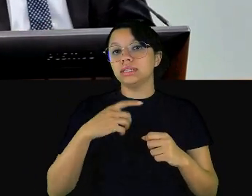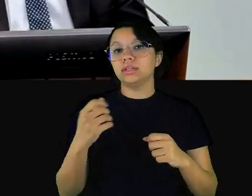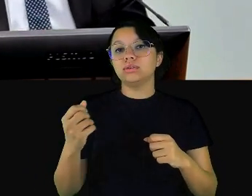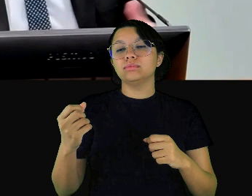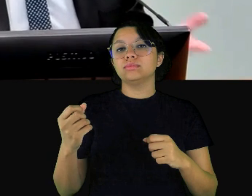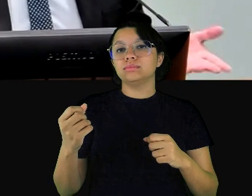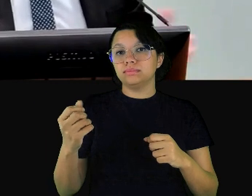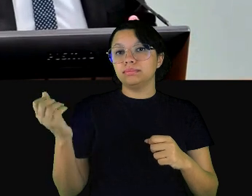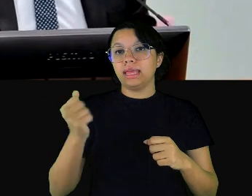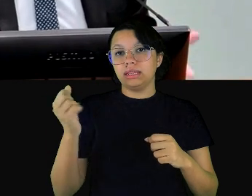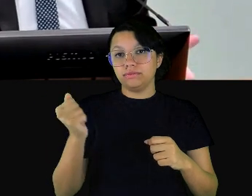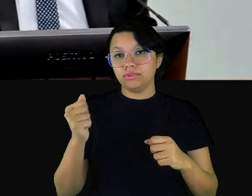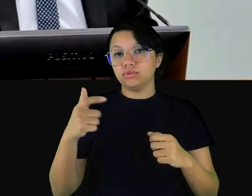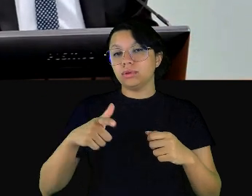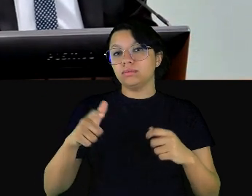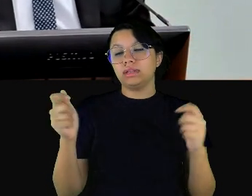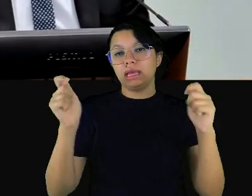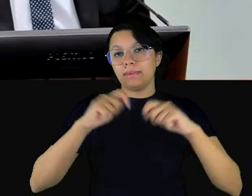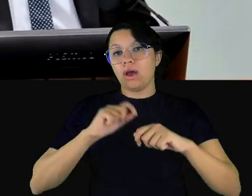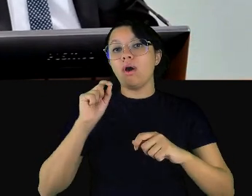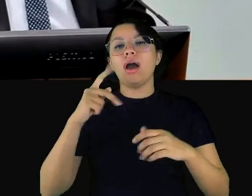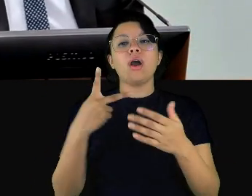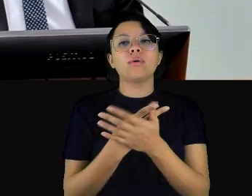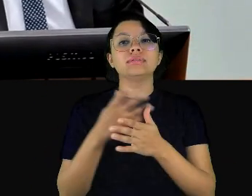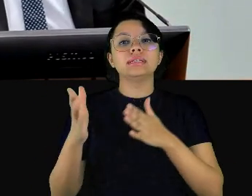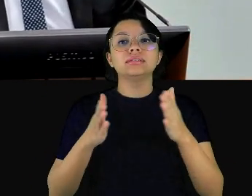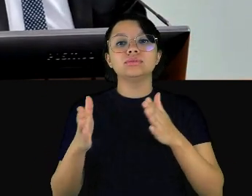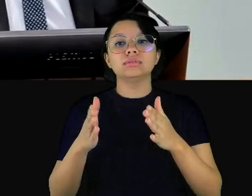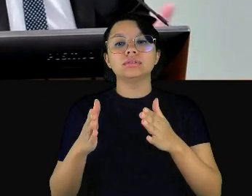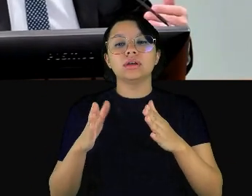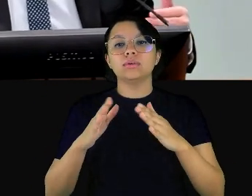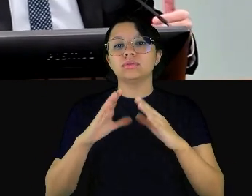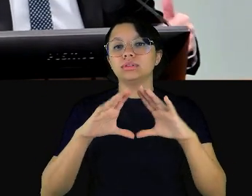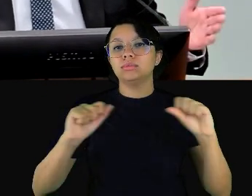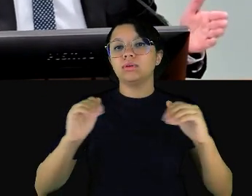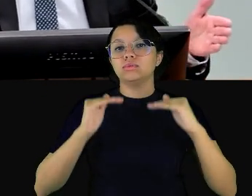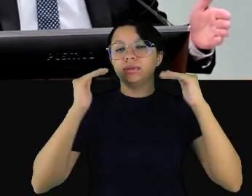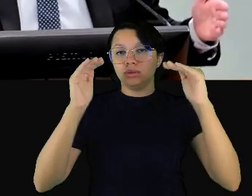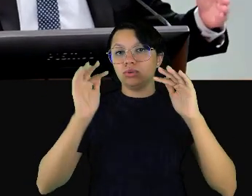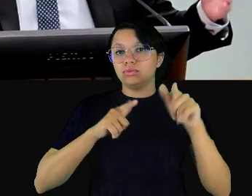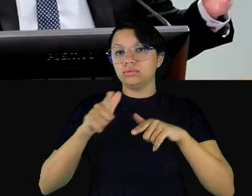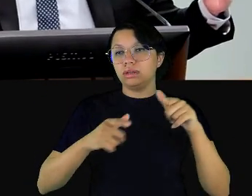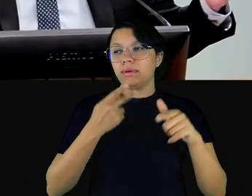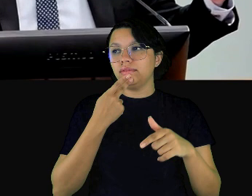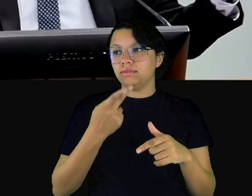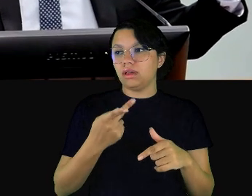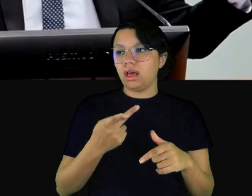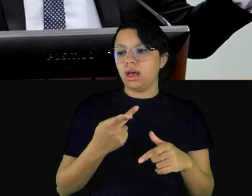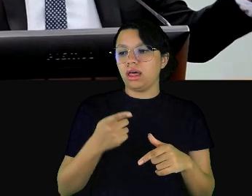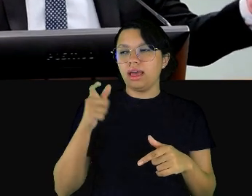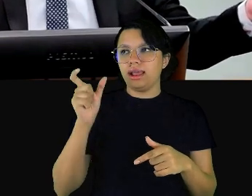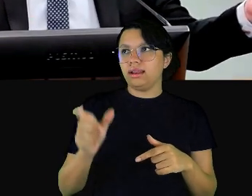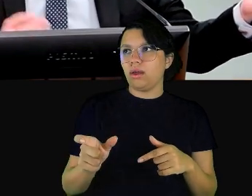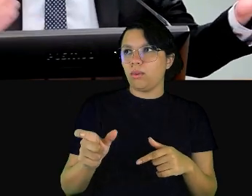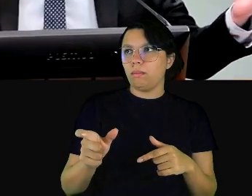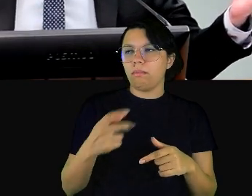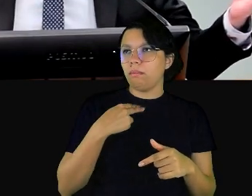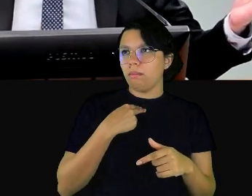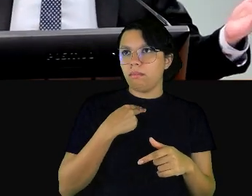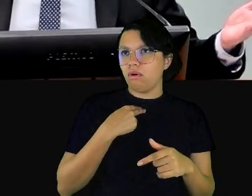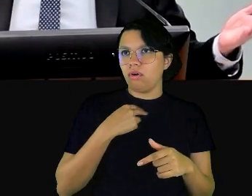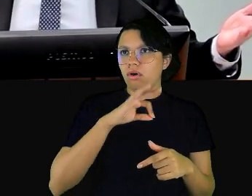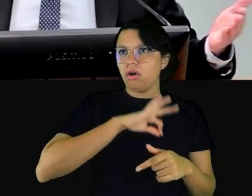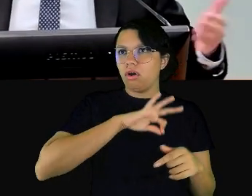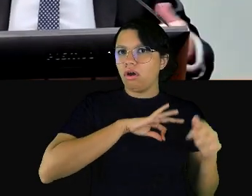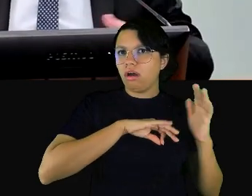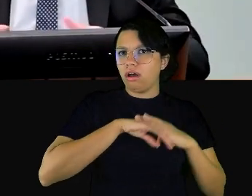incapacidade. O que acontece nessas situações? O Tribunal Superior do Trabalho diz que, olha, ele não pode ficar sem salário e sem benefício